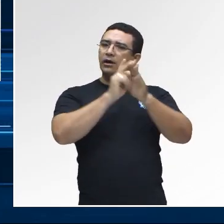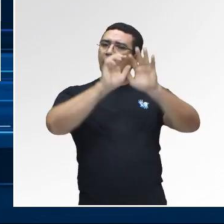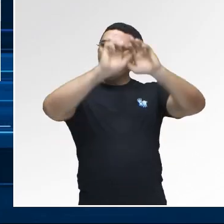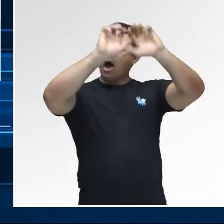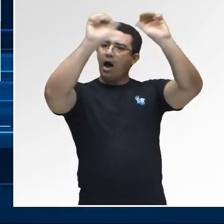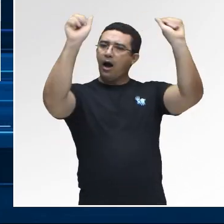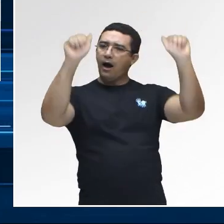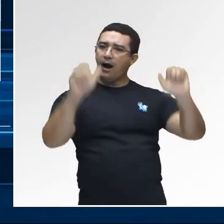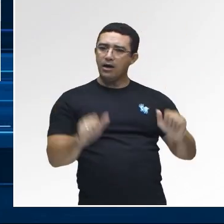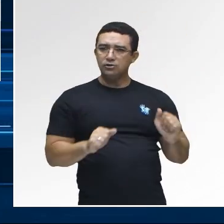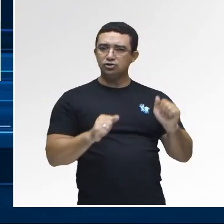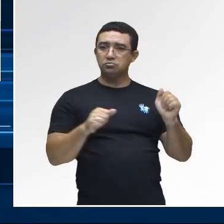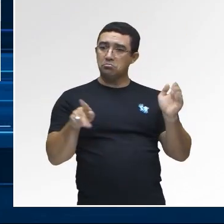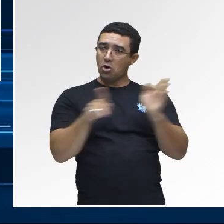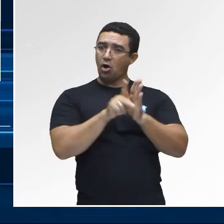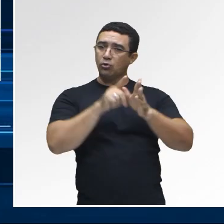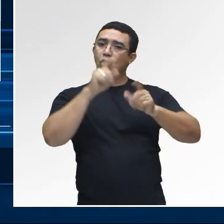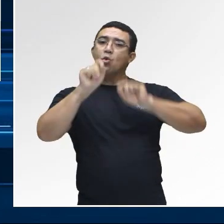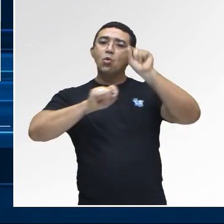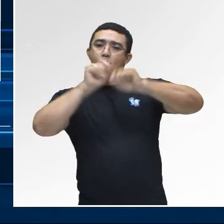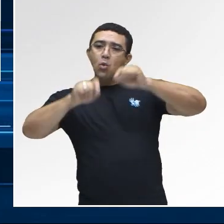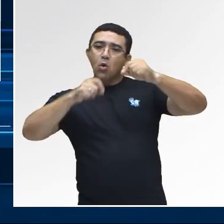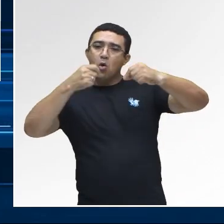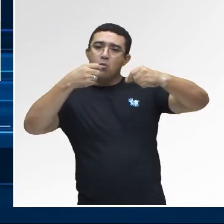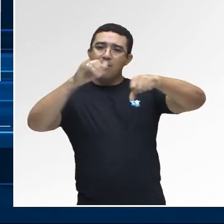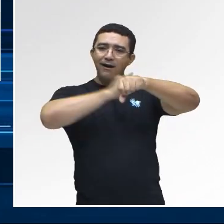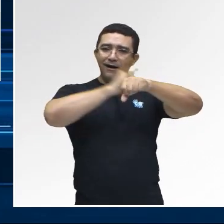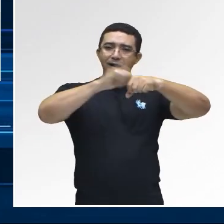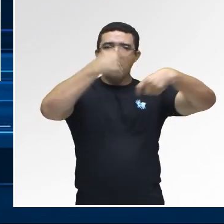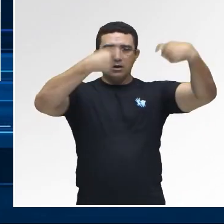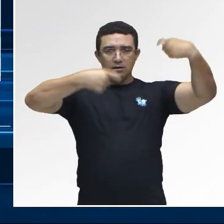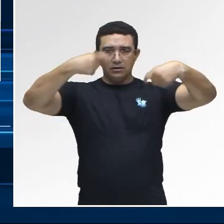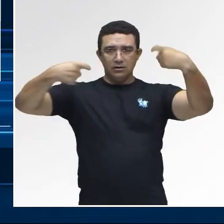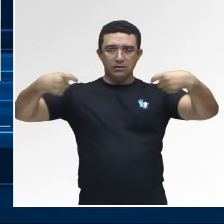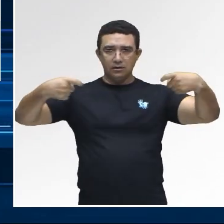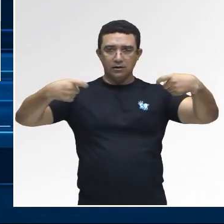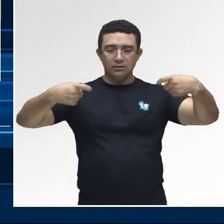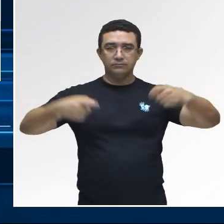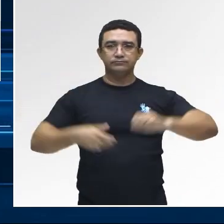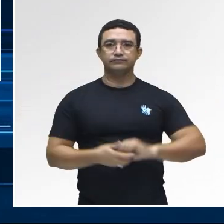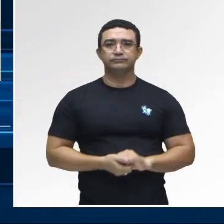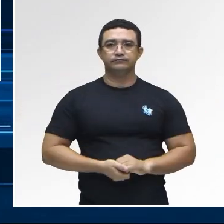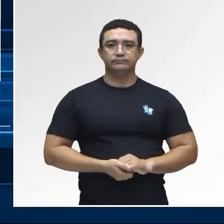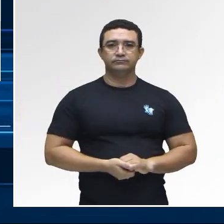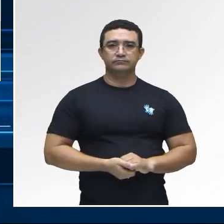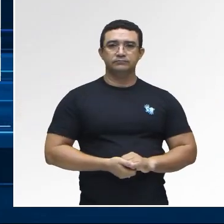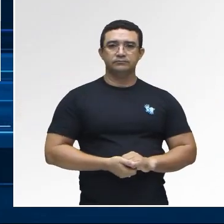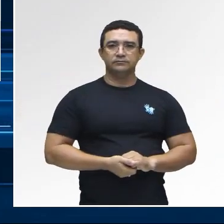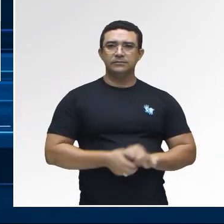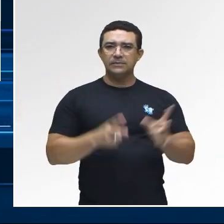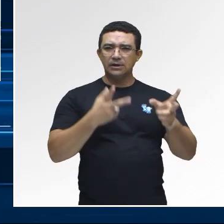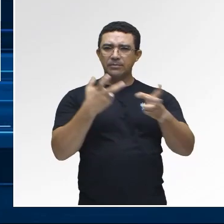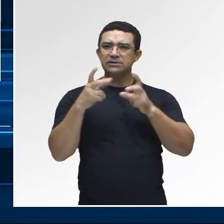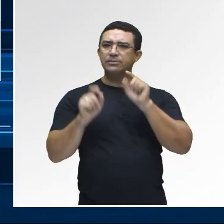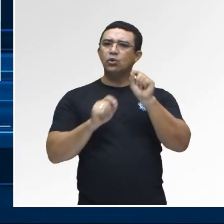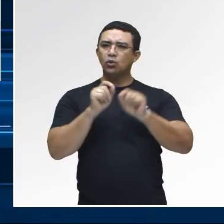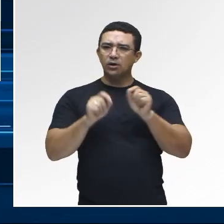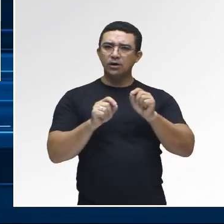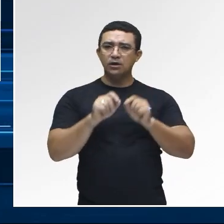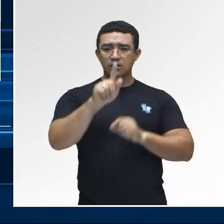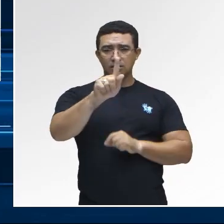de um filme, tá? E como vocês podem observar, eles não têm armas tão